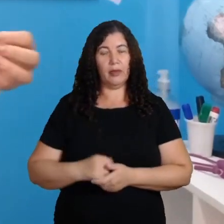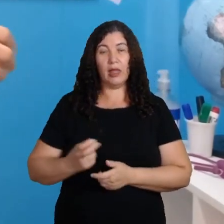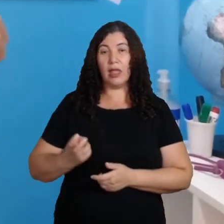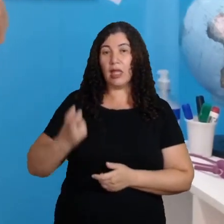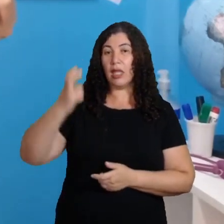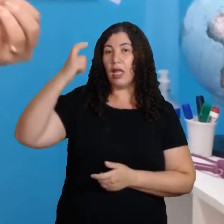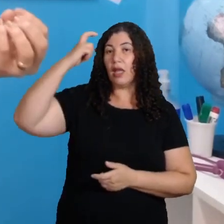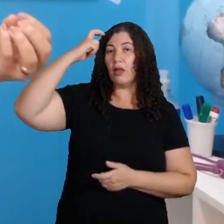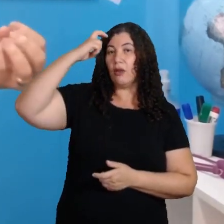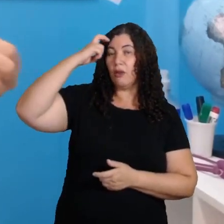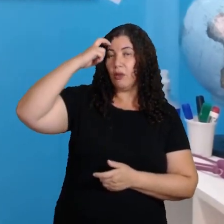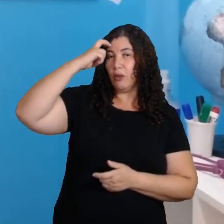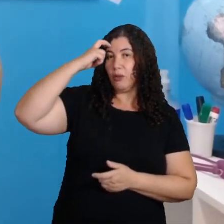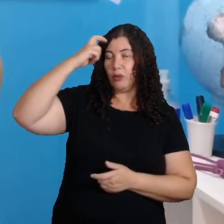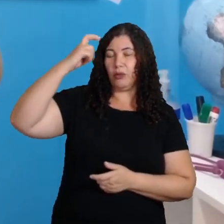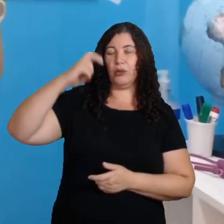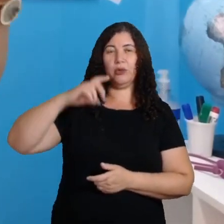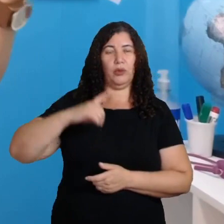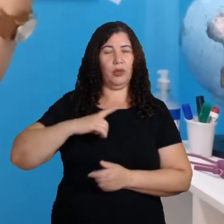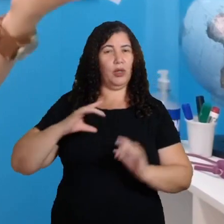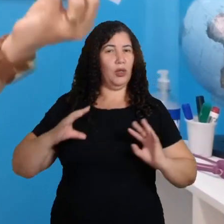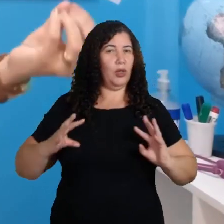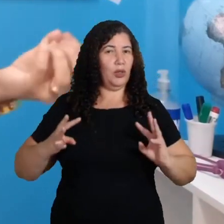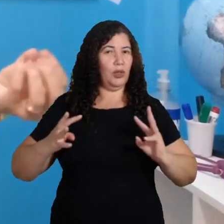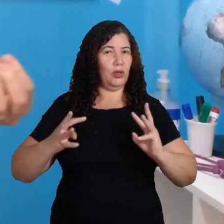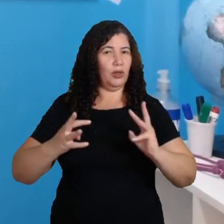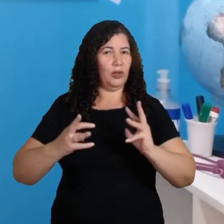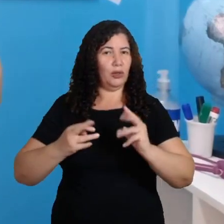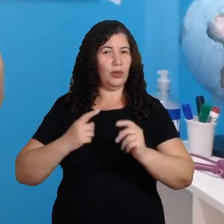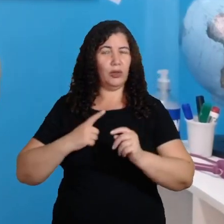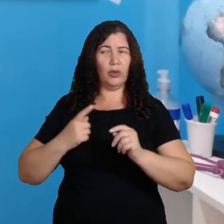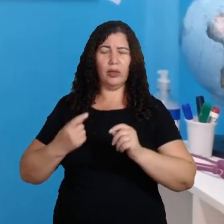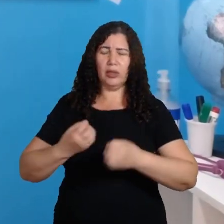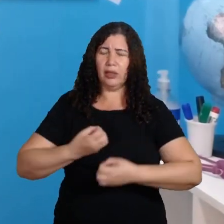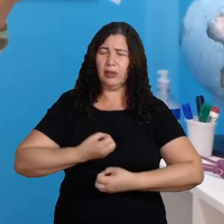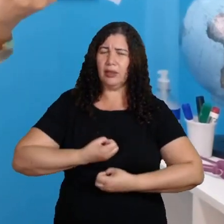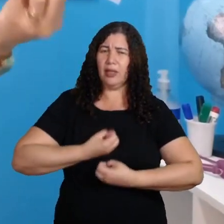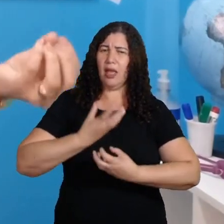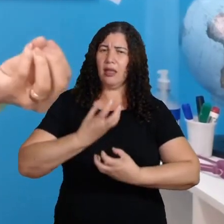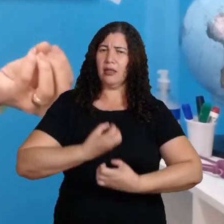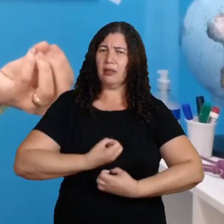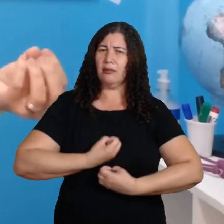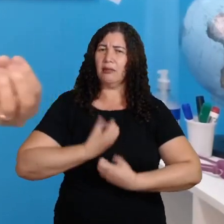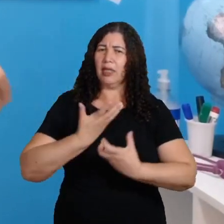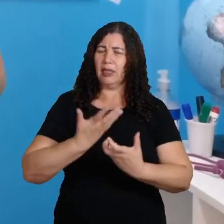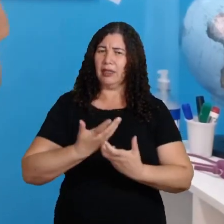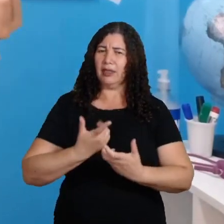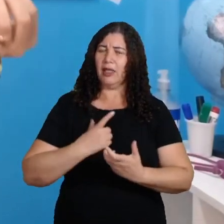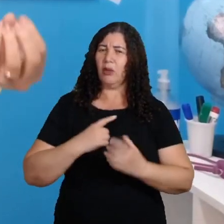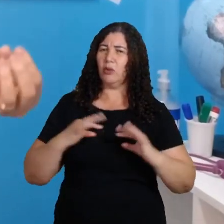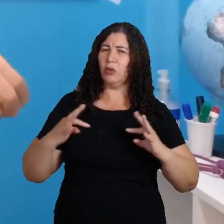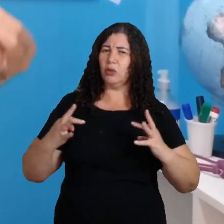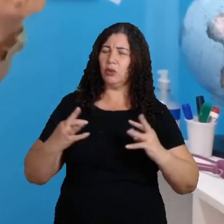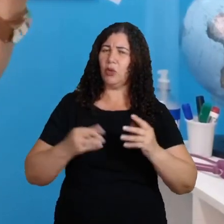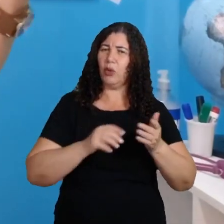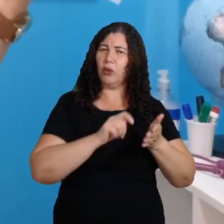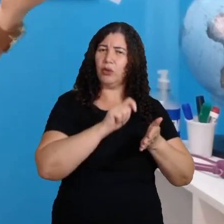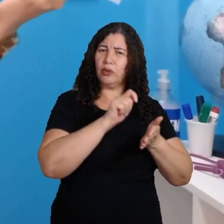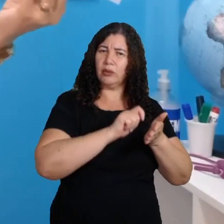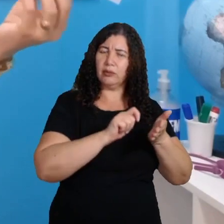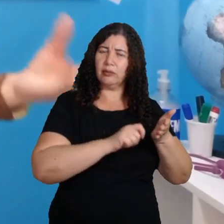cultura, fixada em todas as manifestações, em todas as composições de